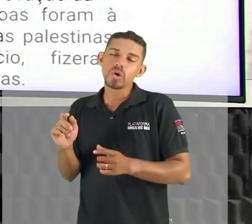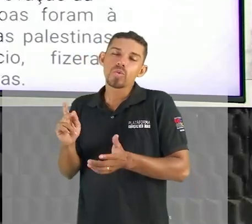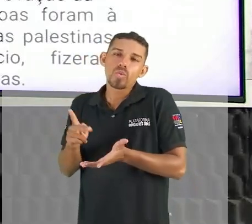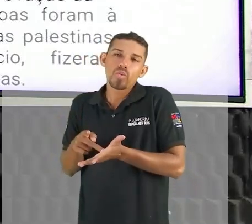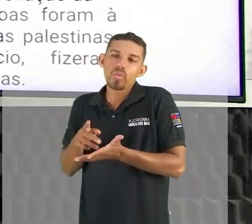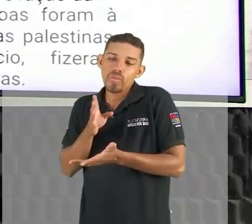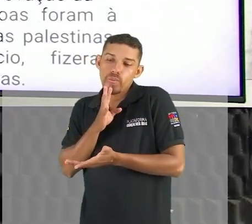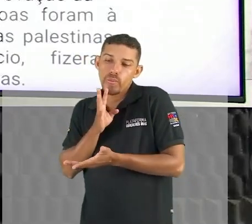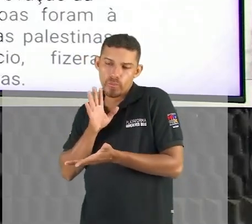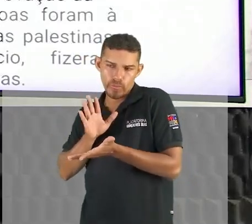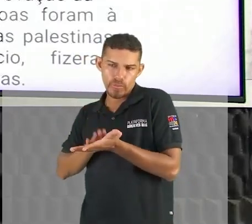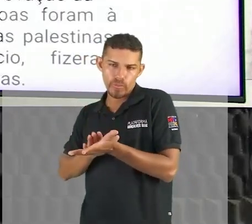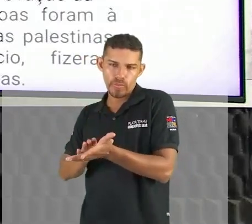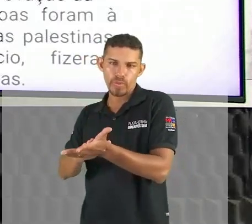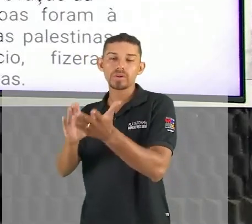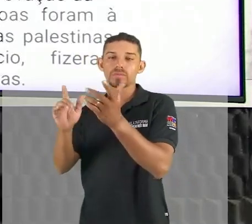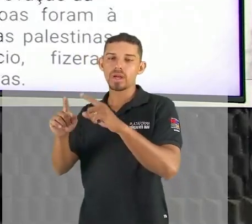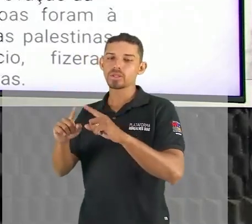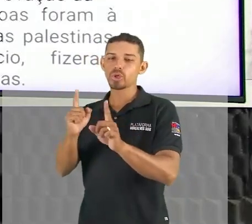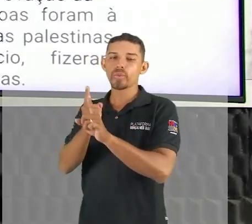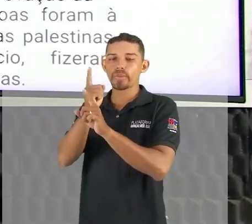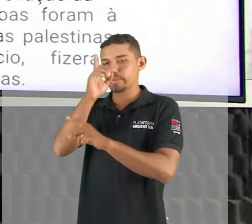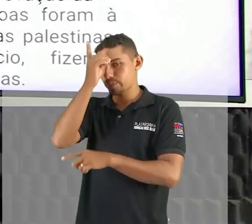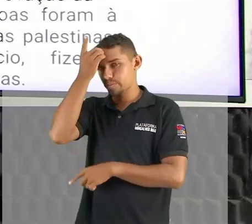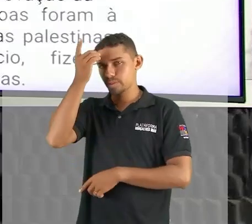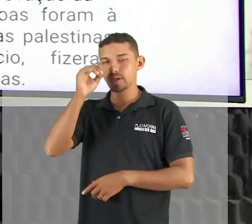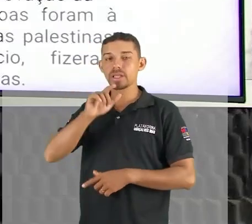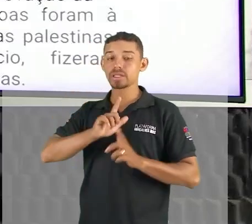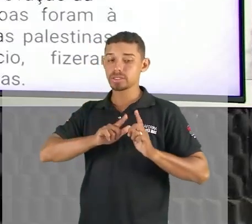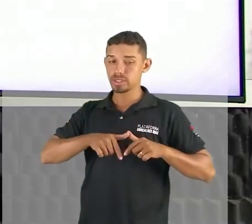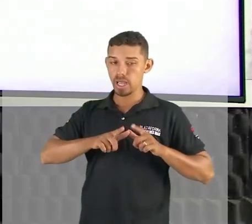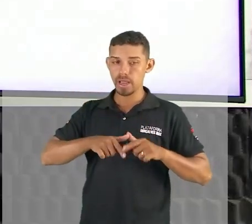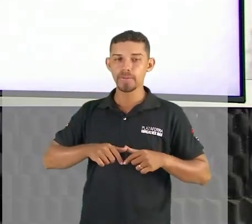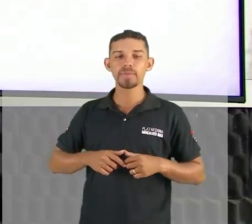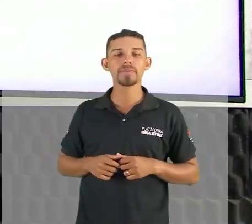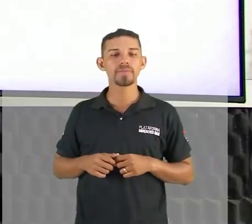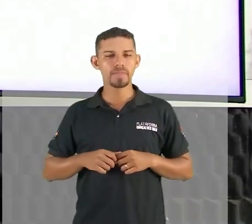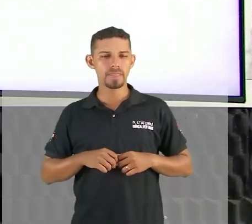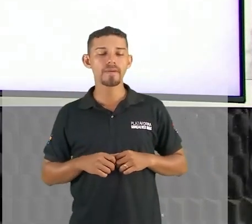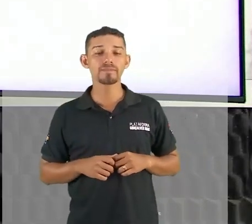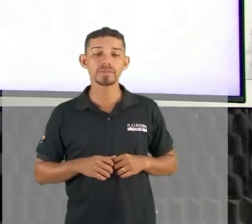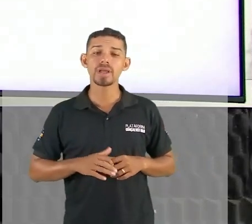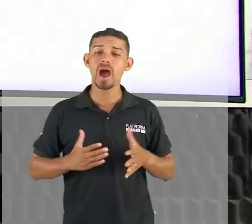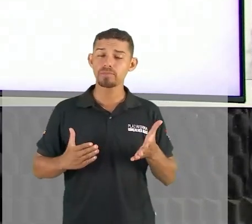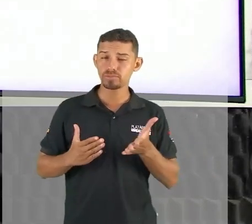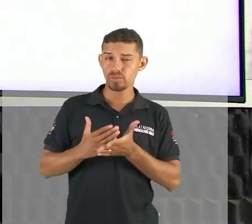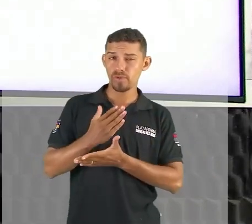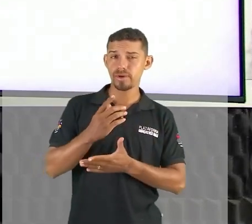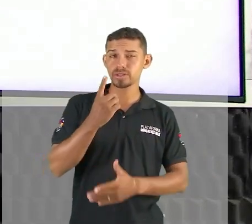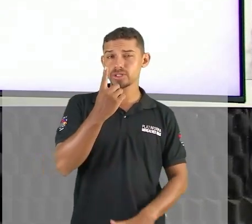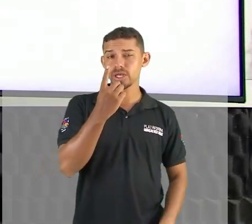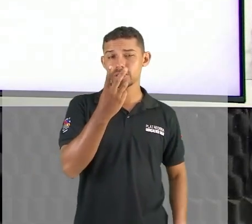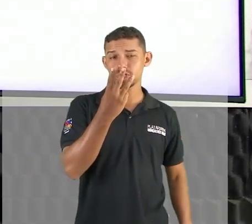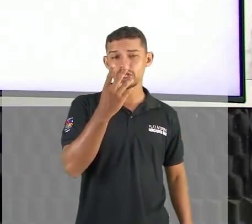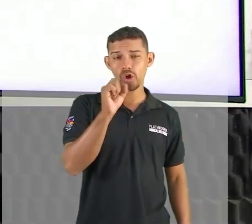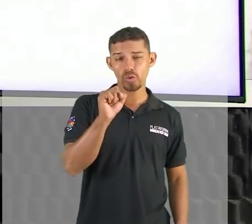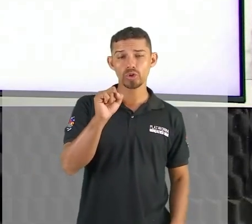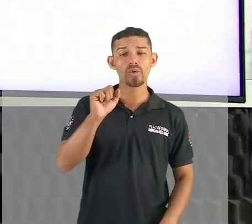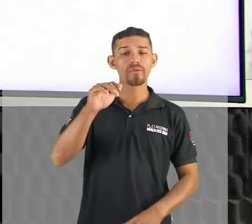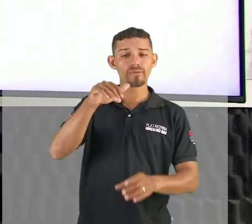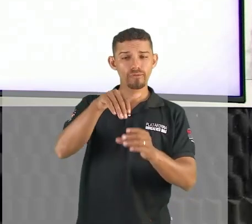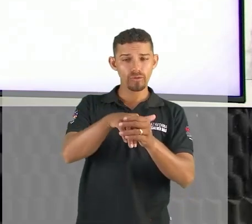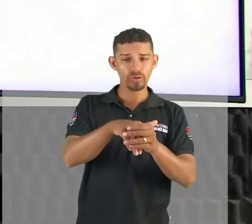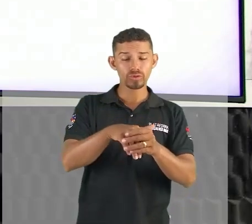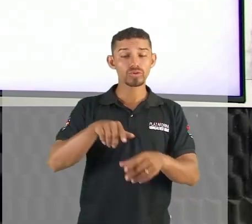importante, mas vai, né, de encontro aos ideais, por exemplo, da de Israel. Vamos lá. Aprovada com 138 votos